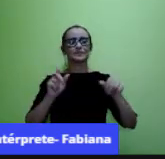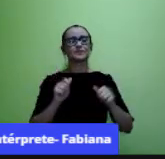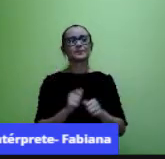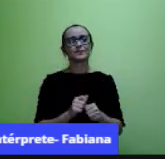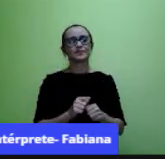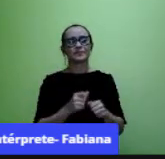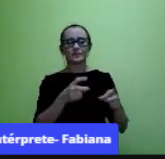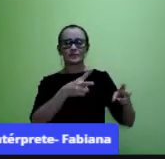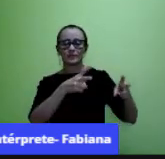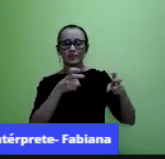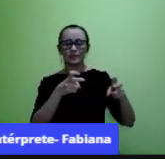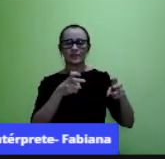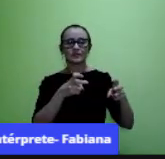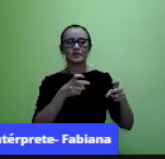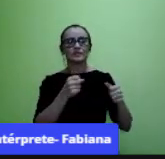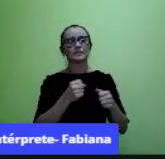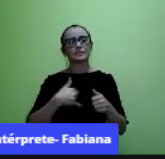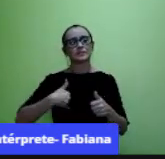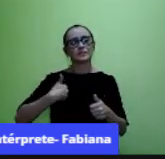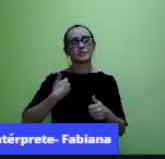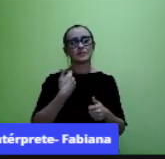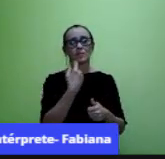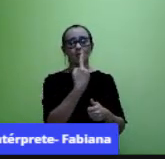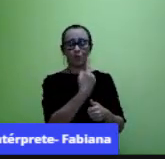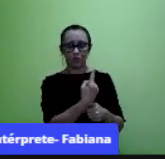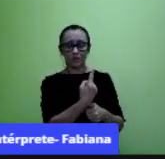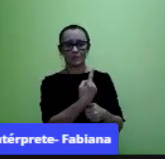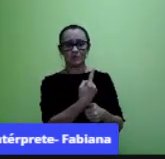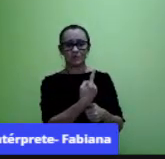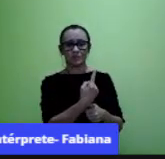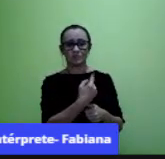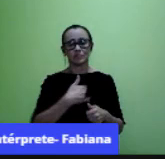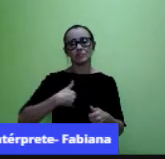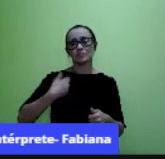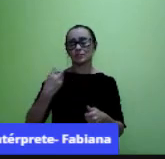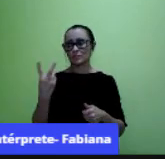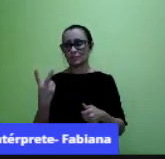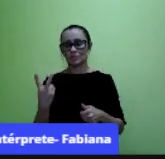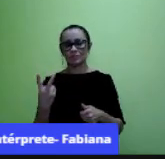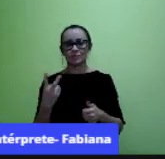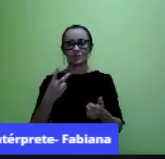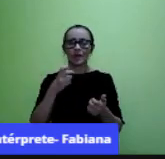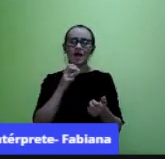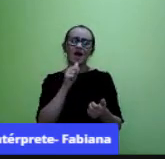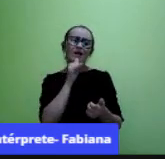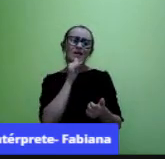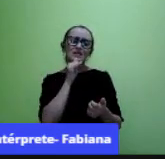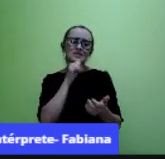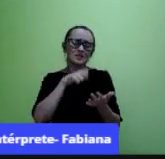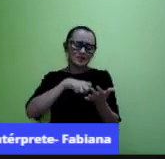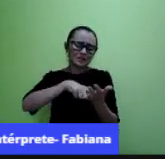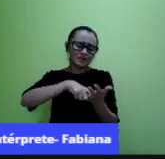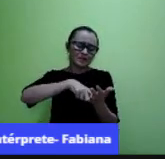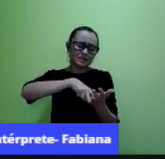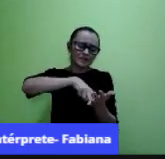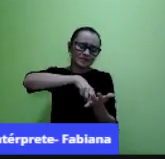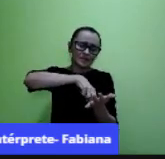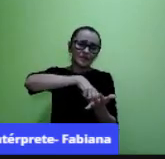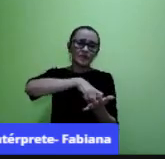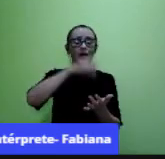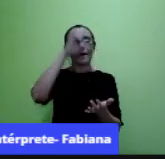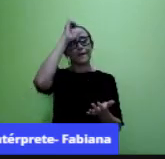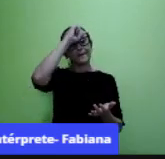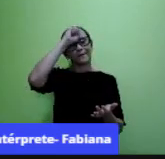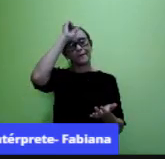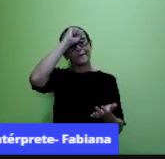1 ano para uma de 2 anos, uma criança de 1 ano, ela está gatinhando, ela está